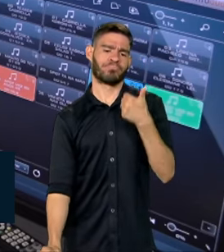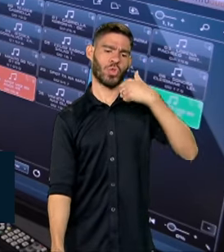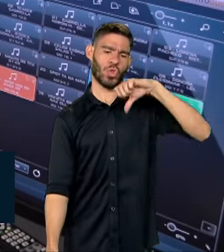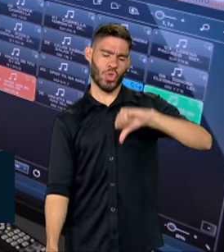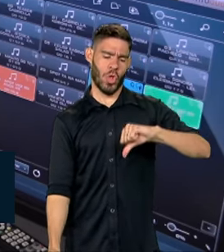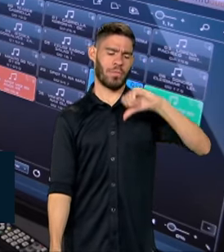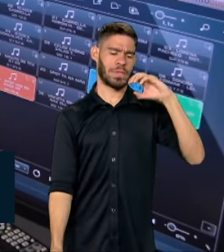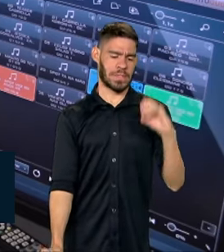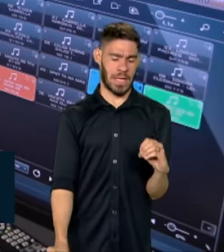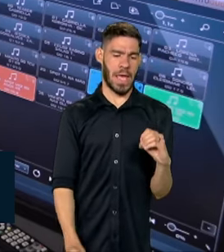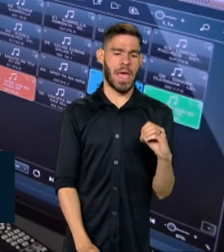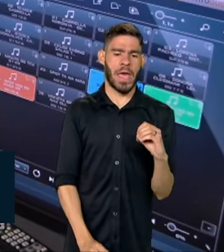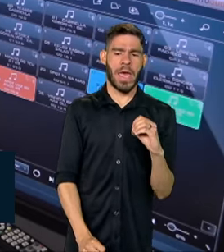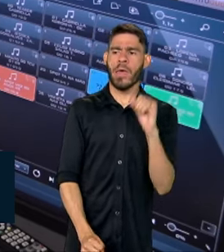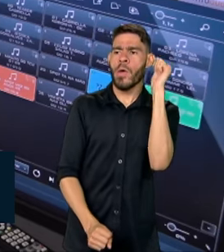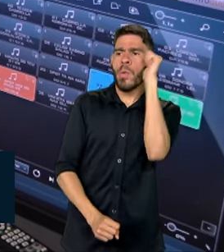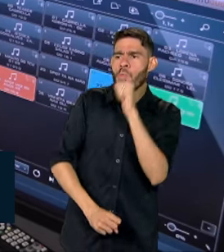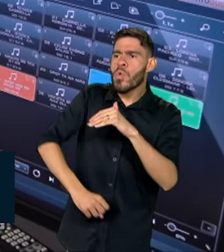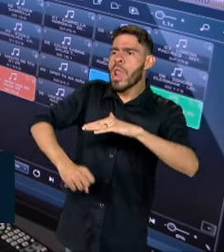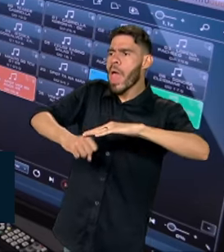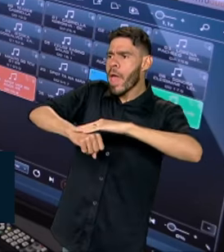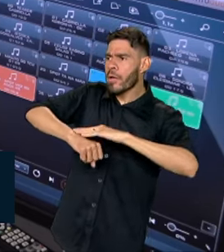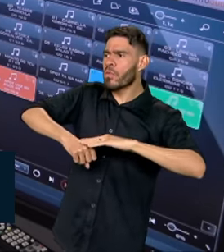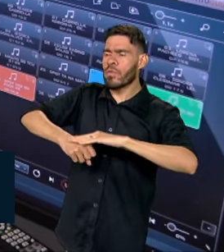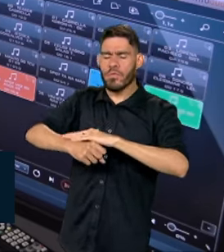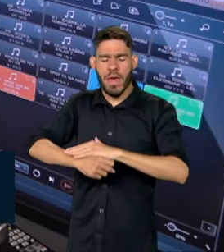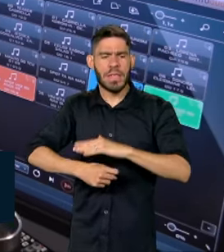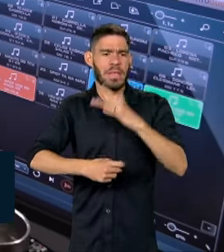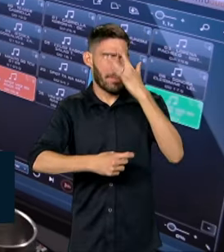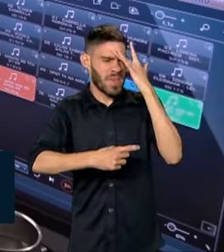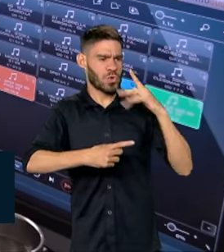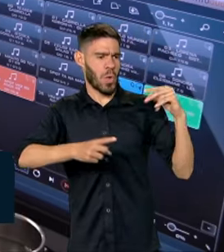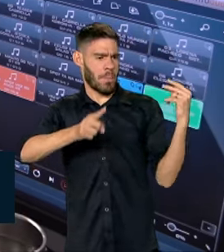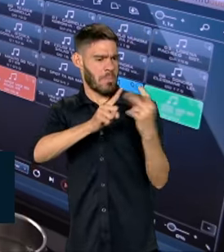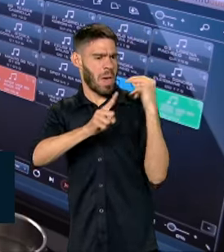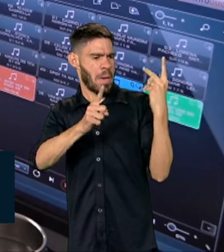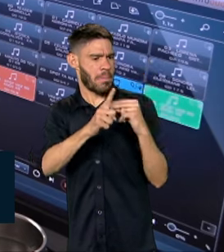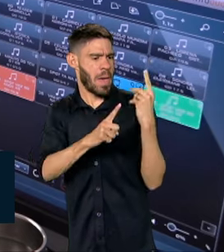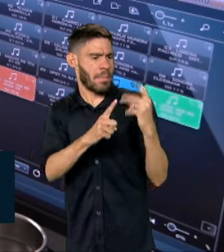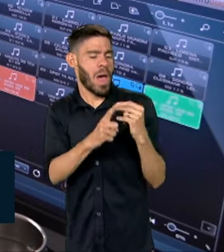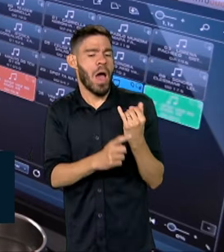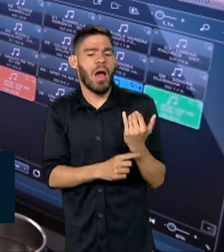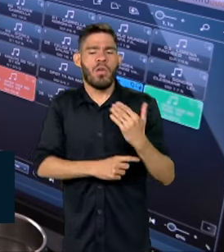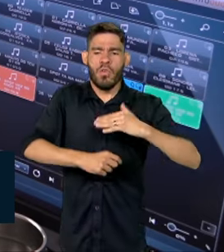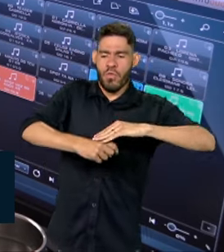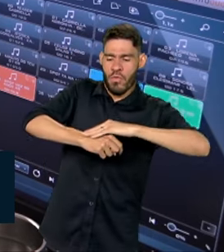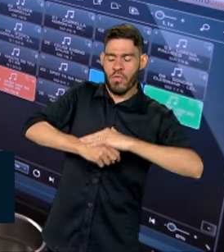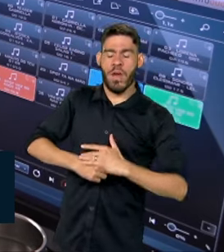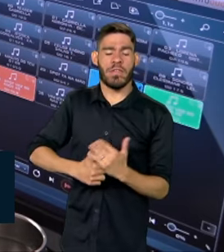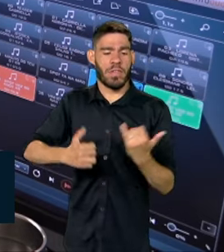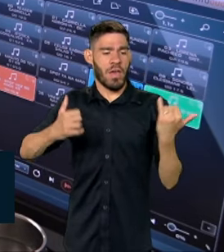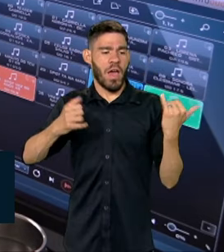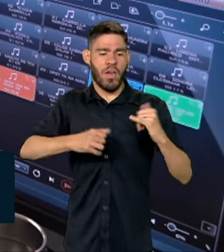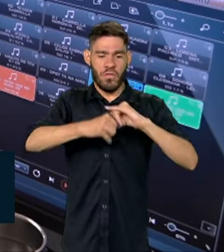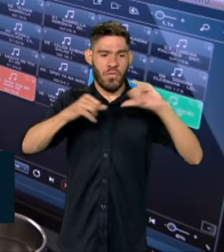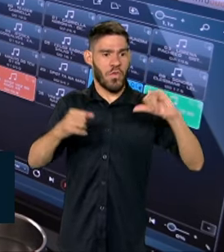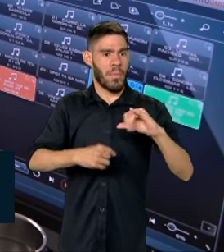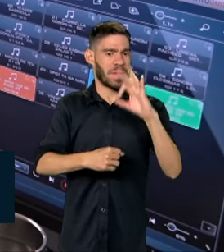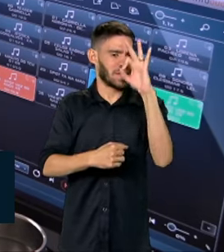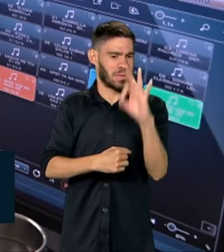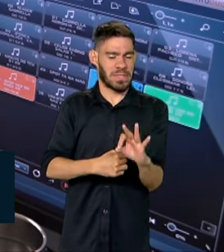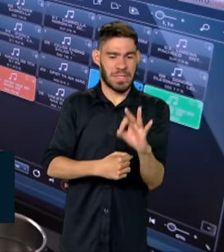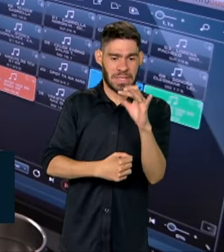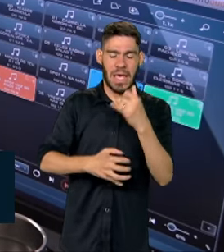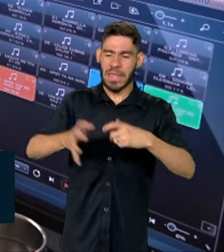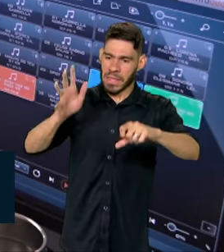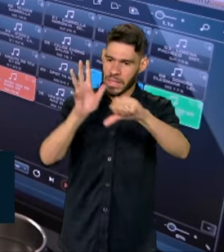você conversa com a mulher, se você conversa com o agressor, se você tem as informações adequadas para evitar o crime, você